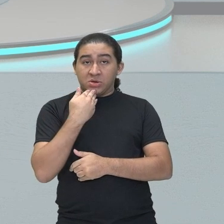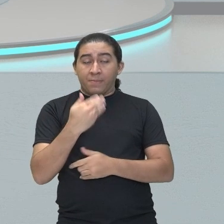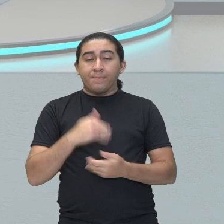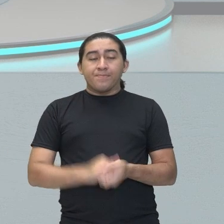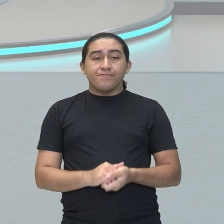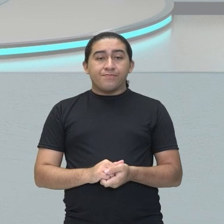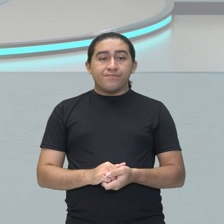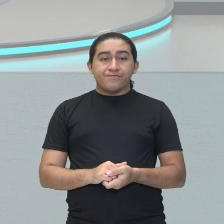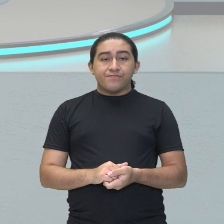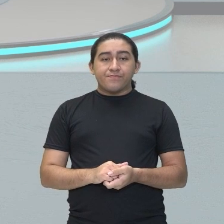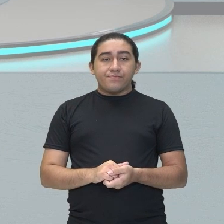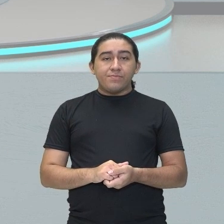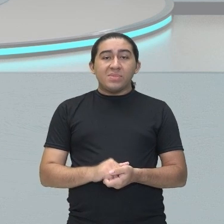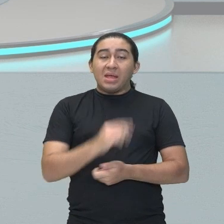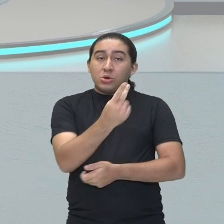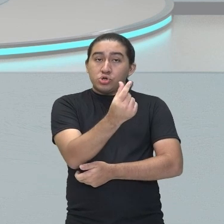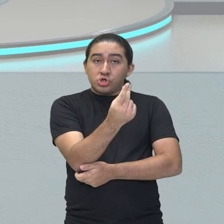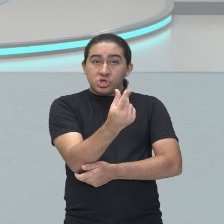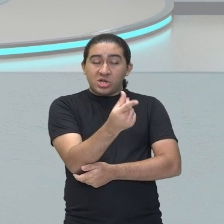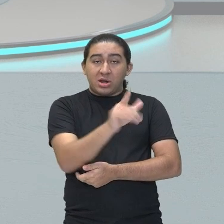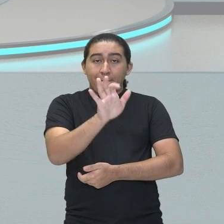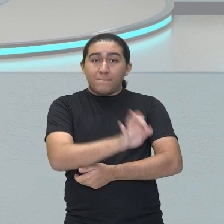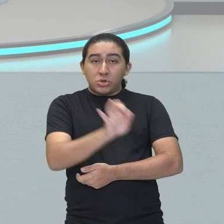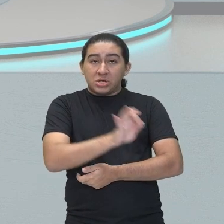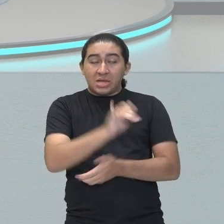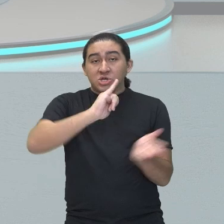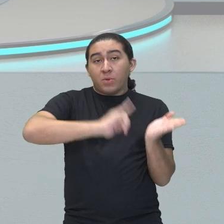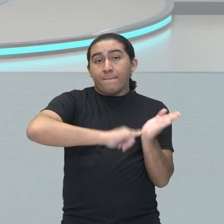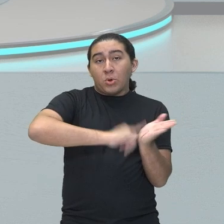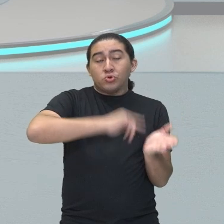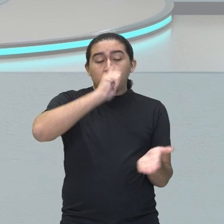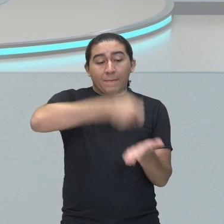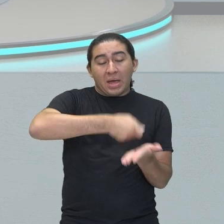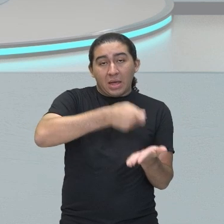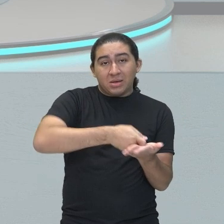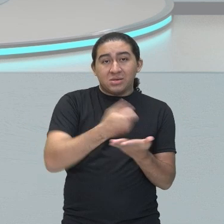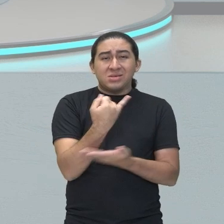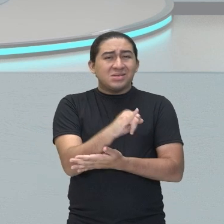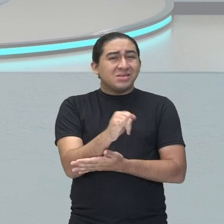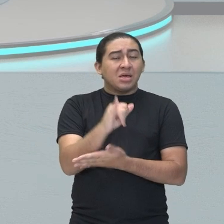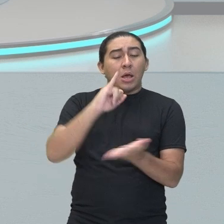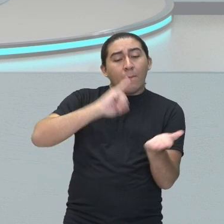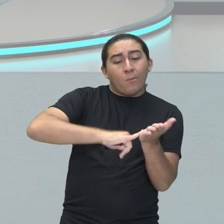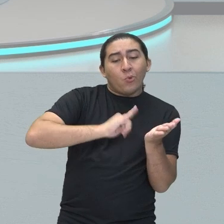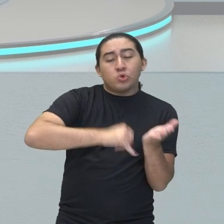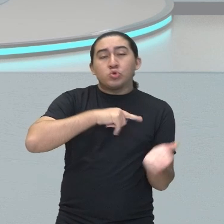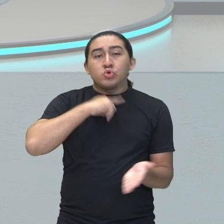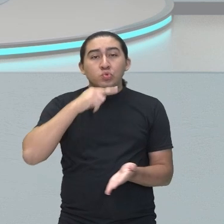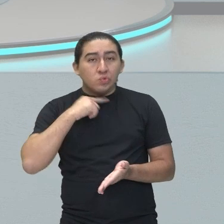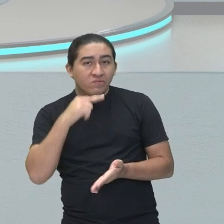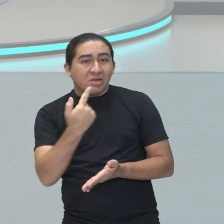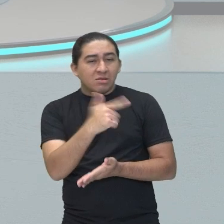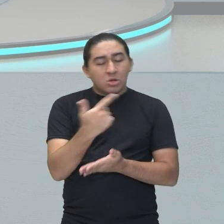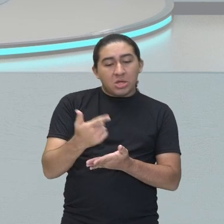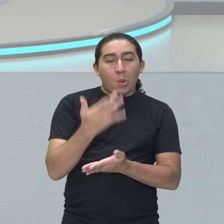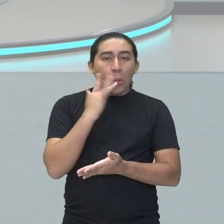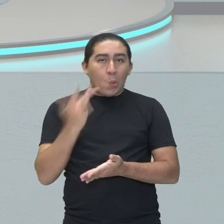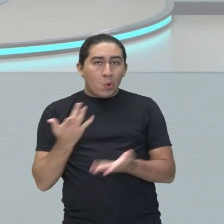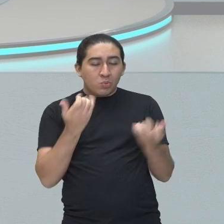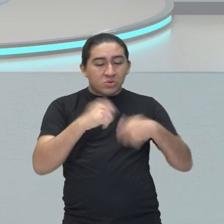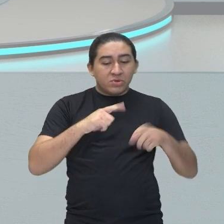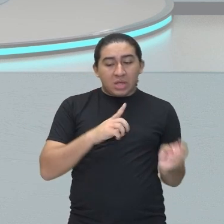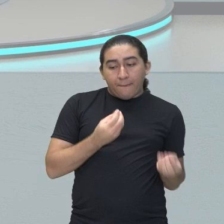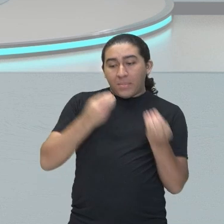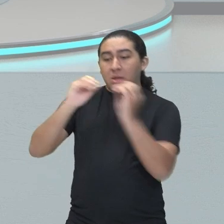era a derrama, que era um imposto que era cobrado. Se não conseguiam tirar todo o ouro necessário para mandar para